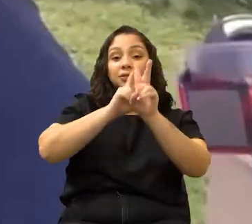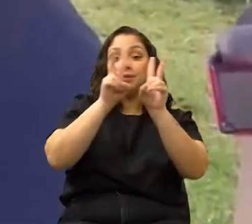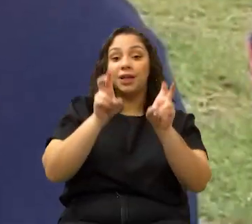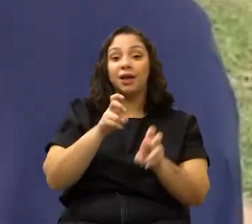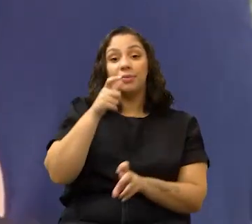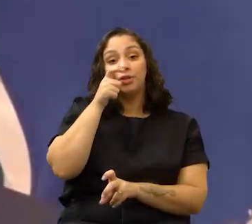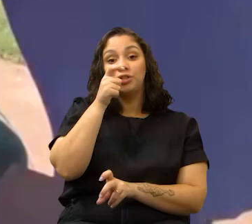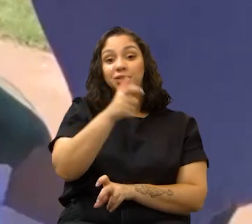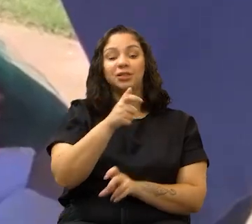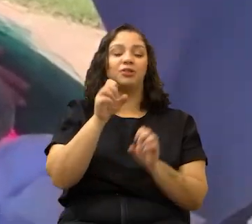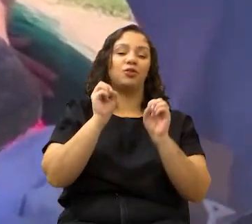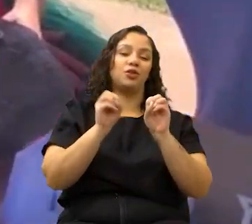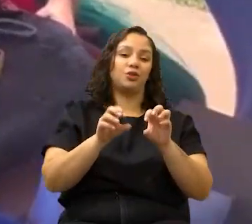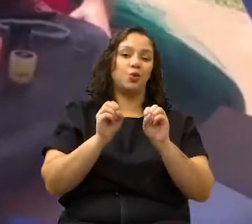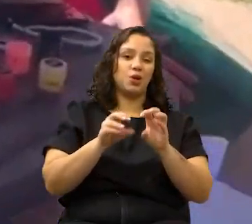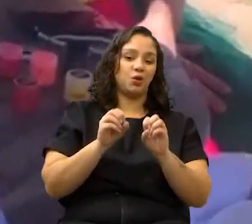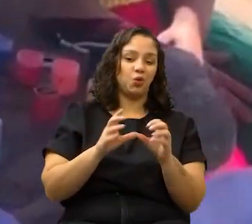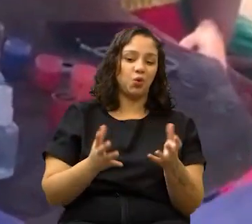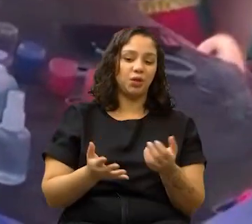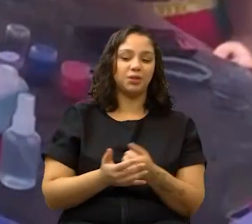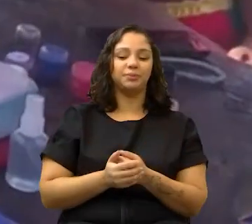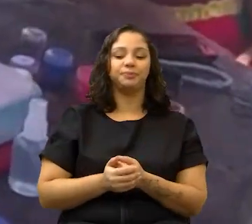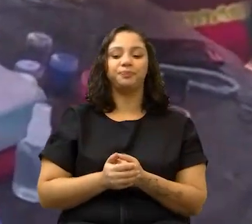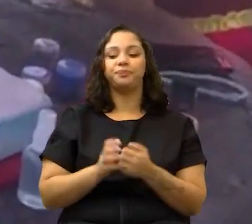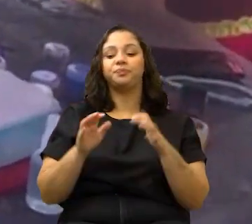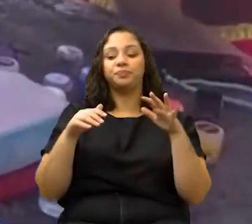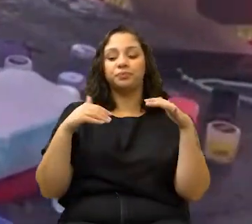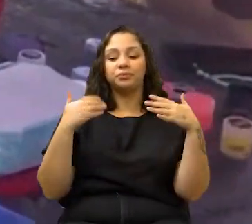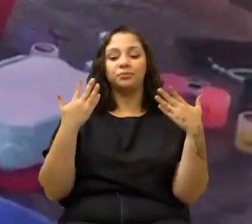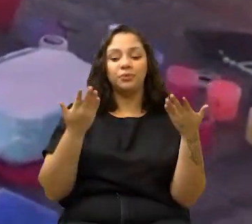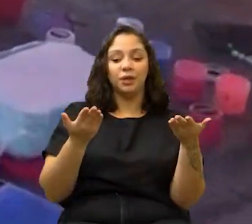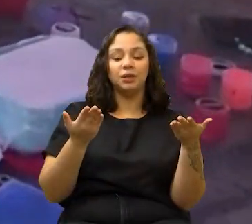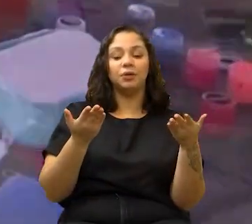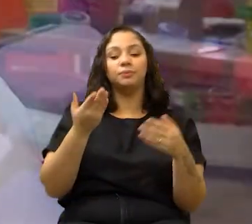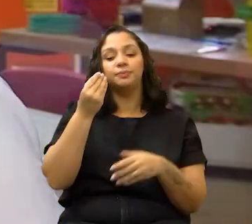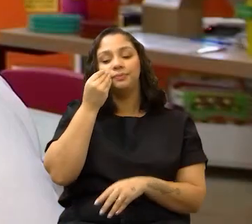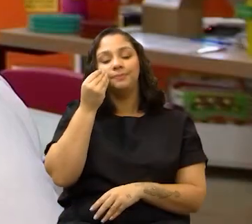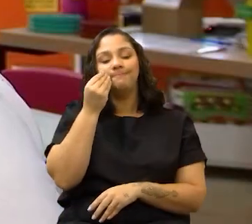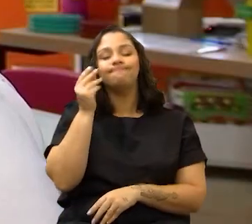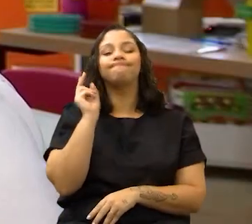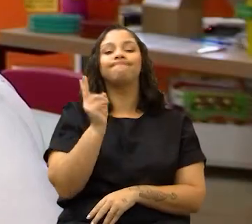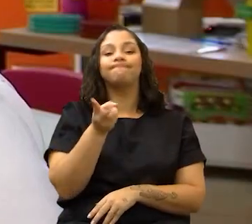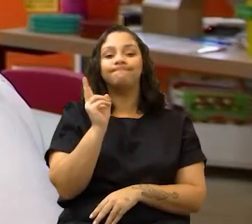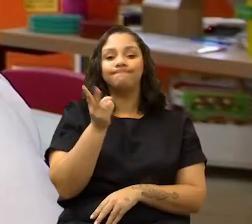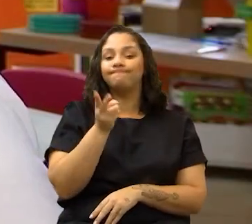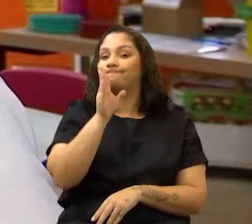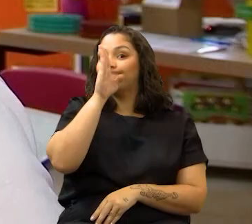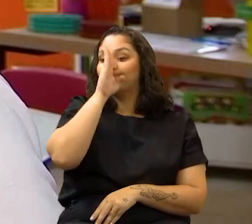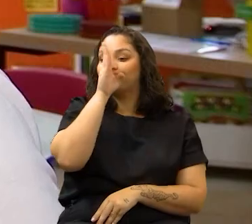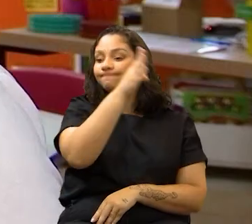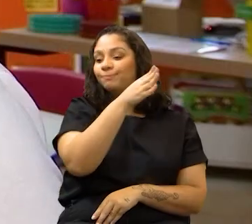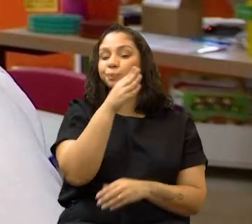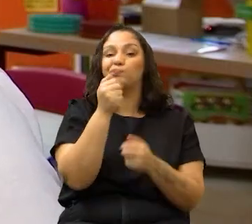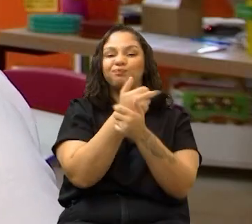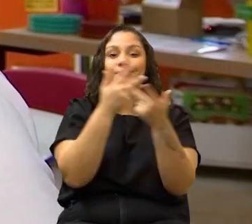são do interesse dos educadores. Então, a gente busca sempre